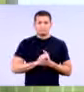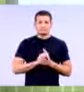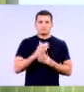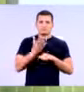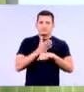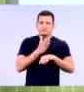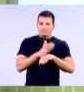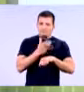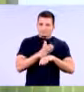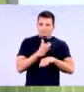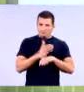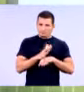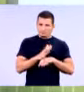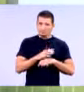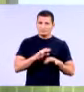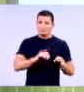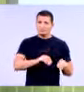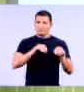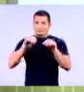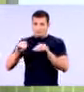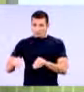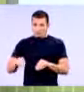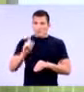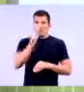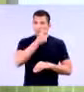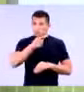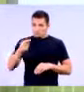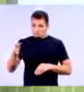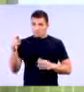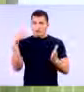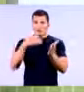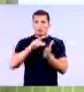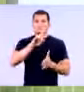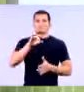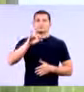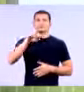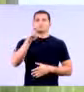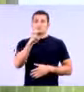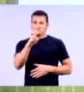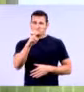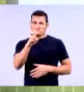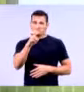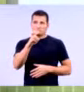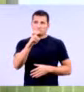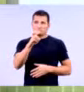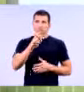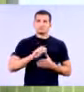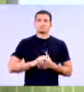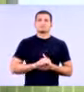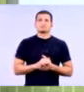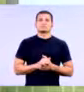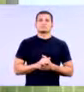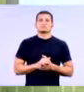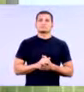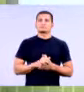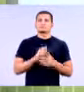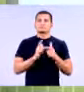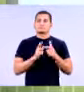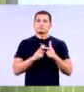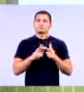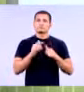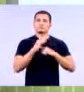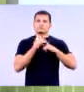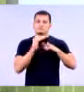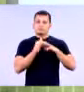atividades estarão prorrogadas por mais uma semana até o dia 5, em razão do ingresso, né, das chamadas do processo